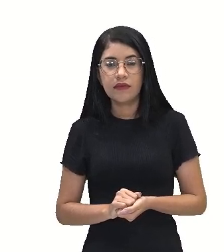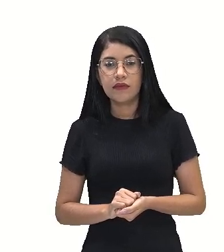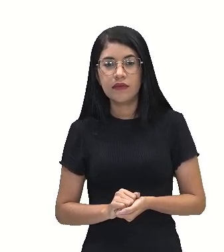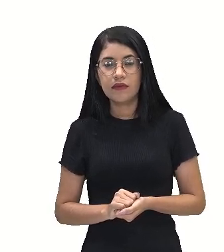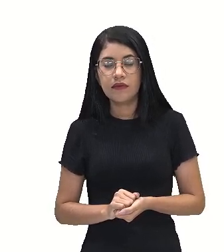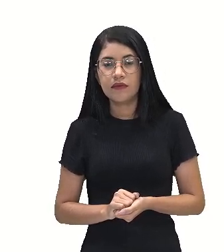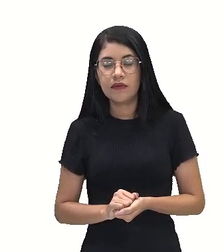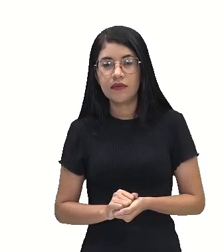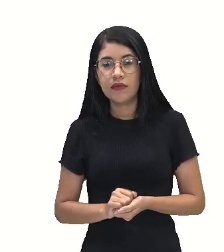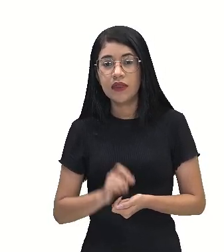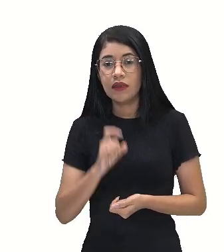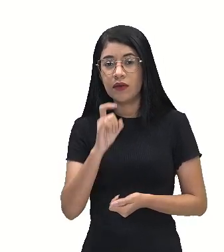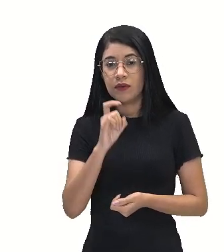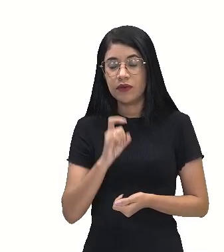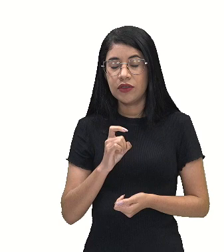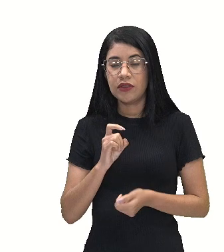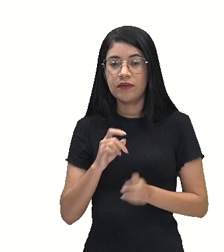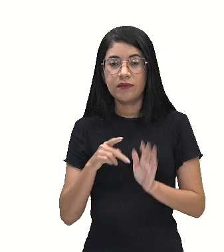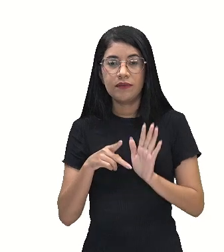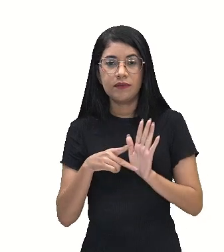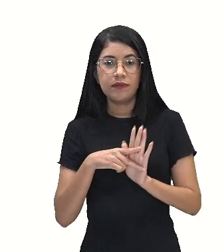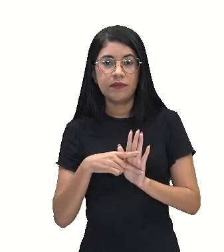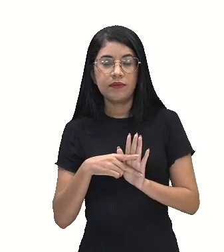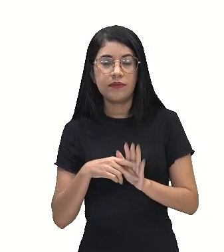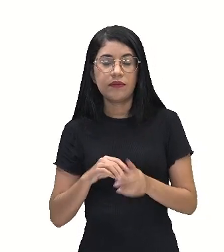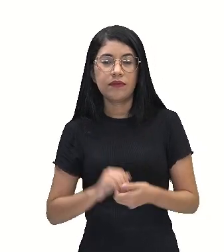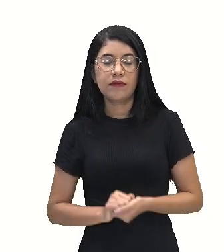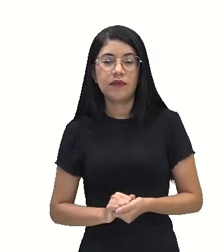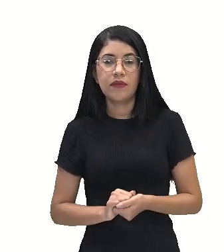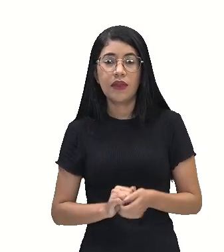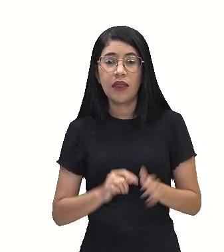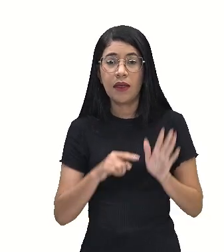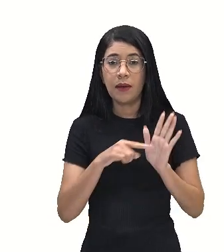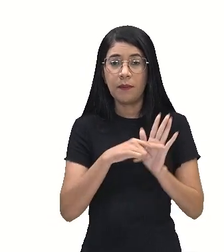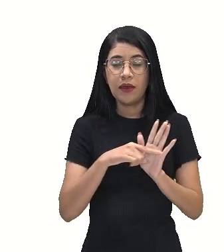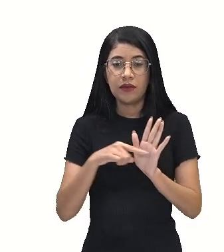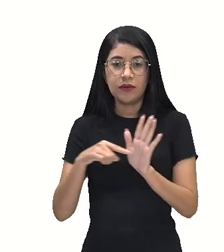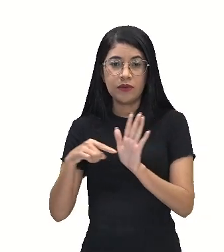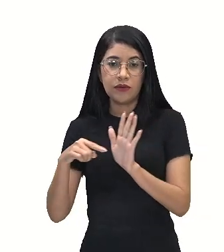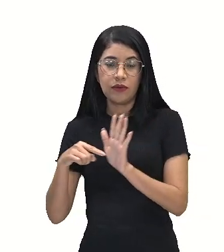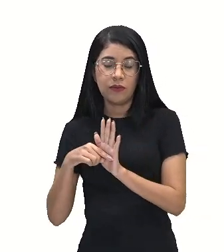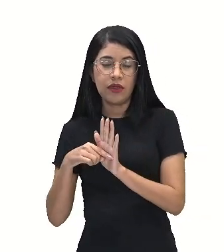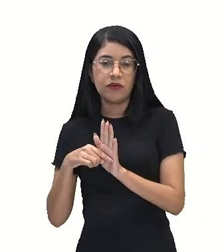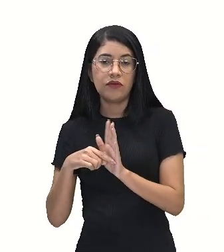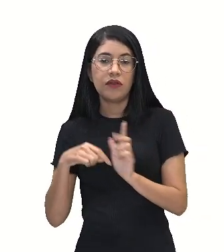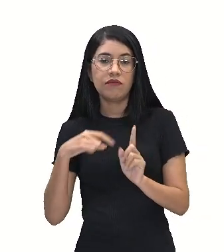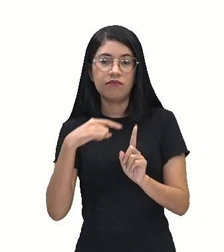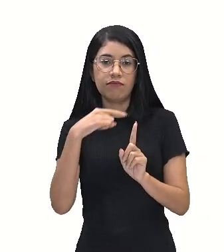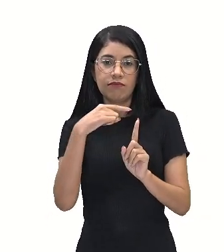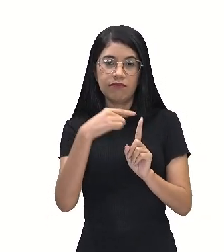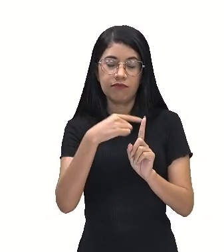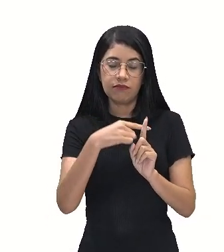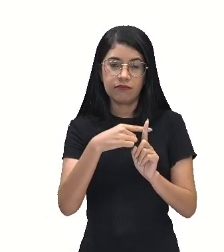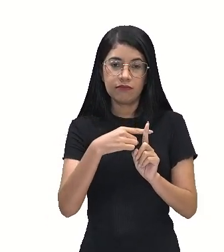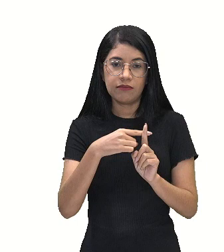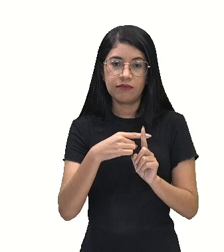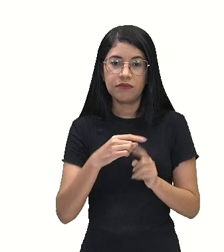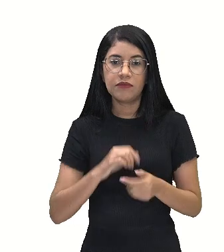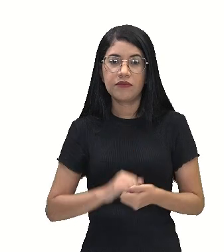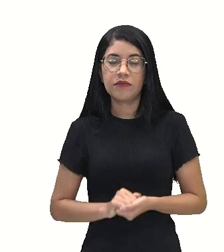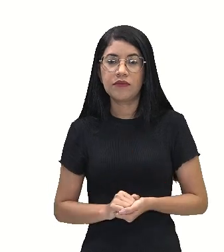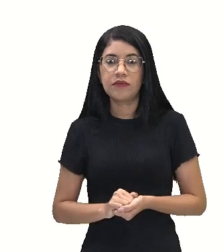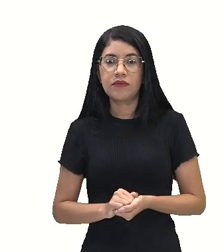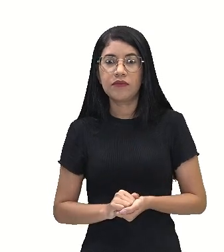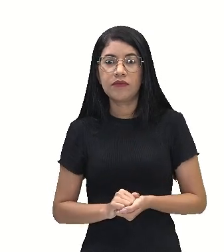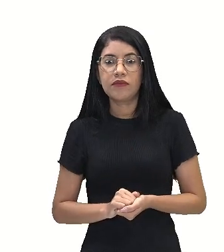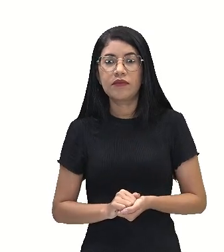x vai ser igual. Se é menos, inverte o sinal, sai positivo. Não preciso nem colocar esse sinal aí de